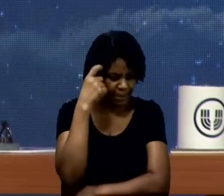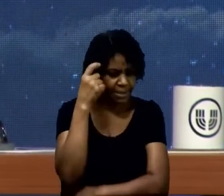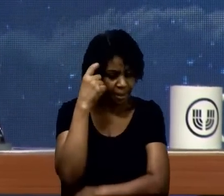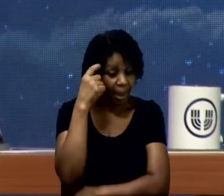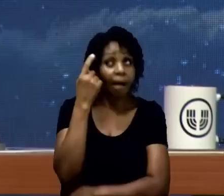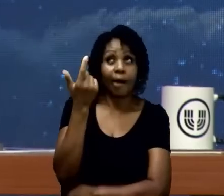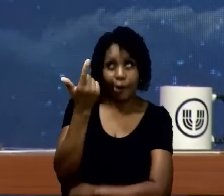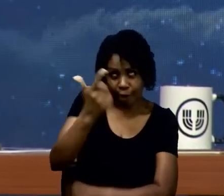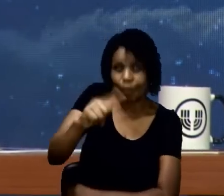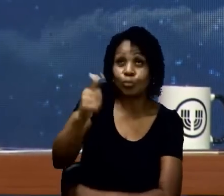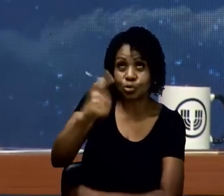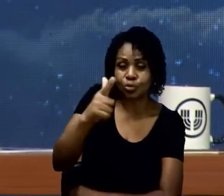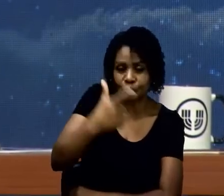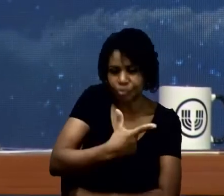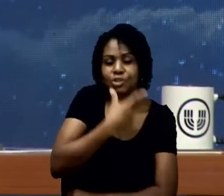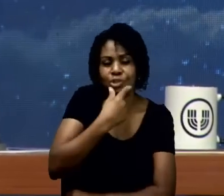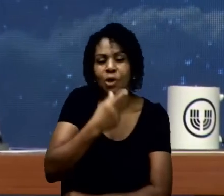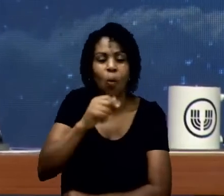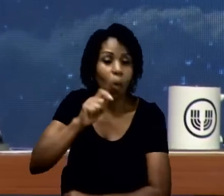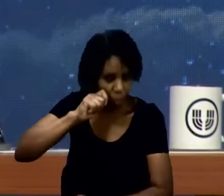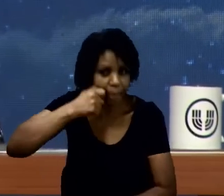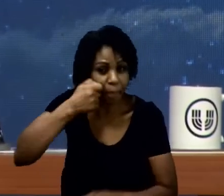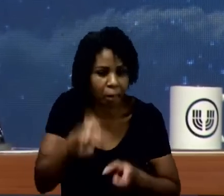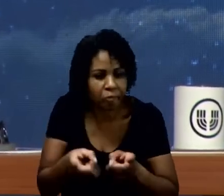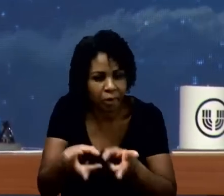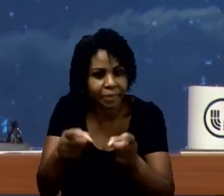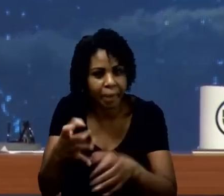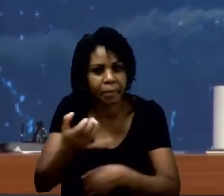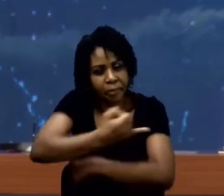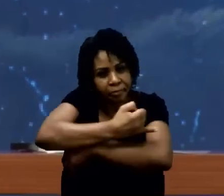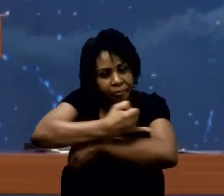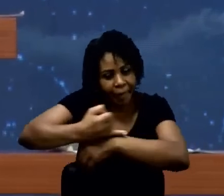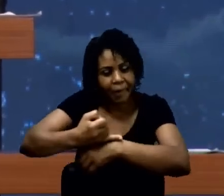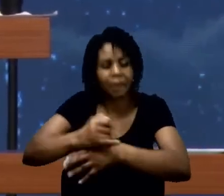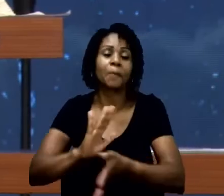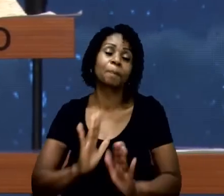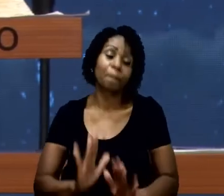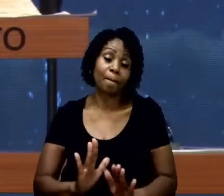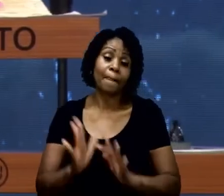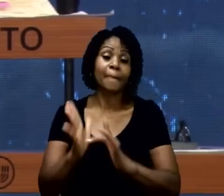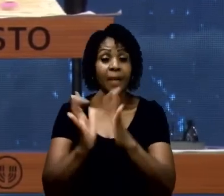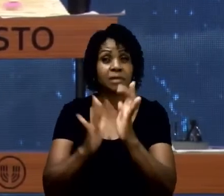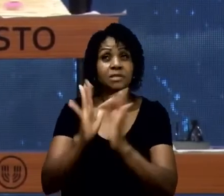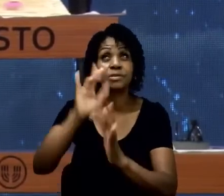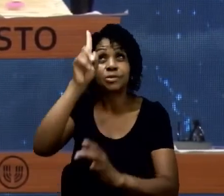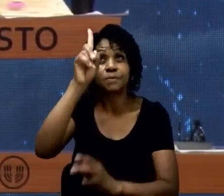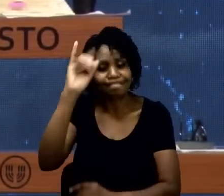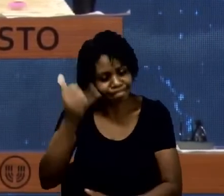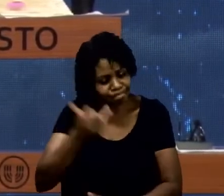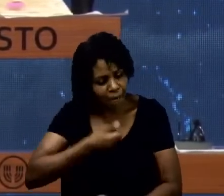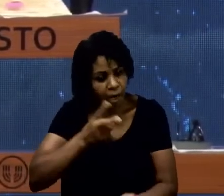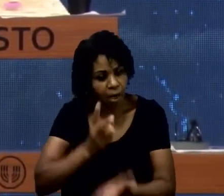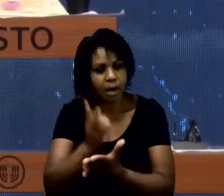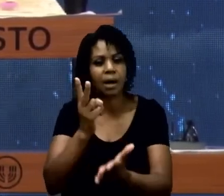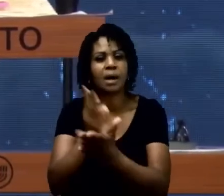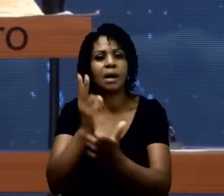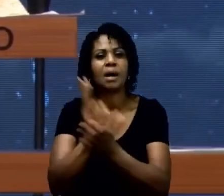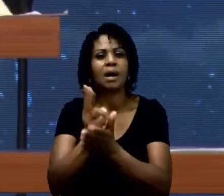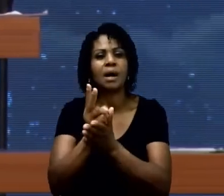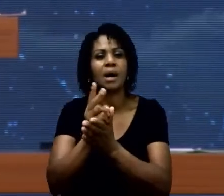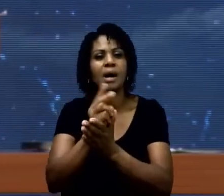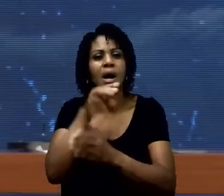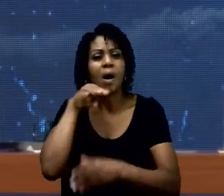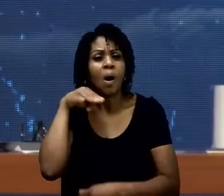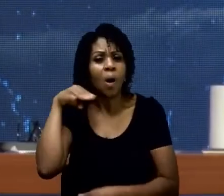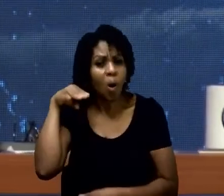tinha o padeiro, o Senhor não tinha o ferro velho. Mas Jesus, e o Senhor continua falando no meu coração. O meu ministério